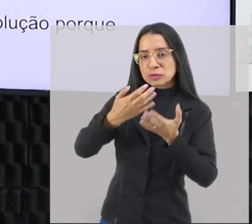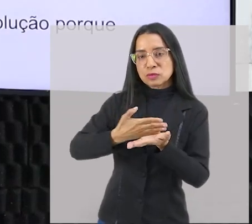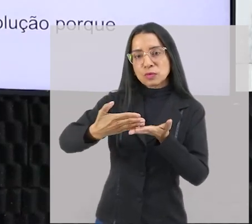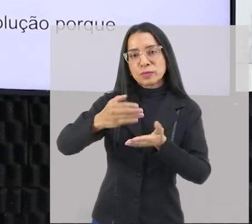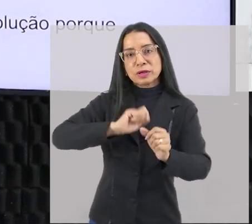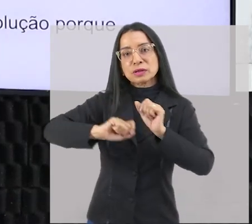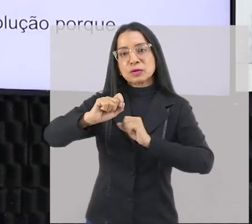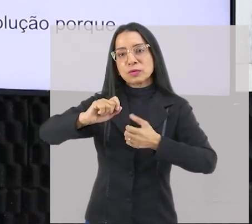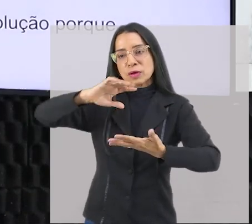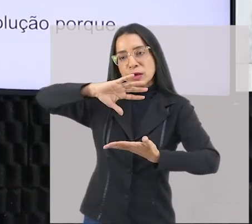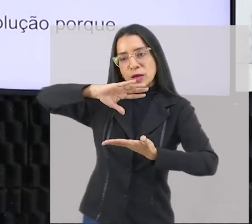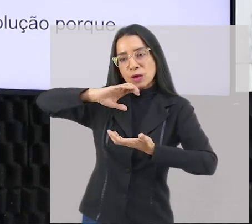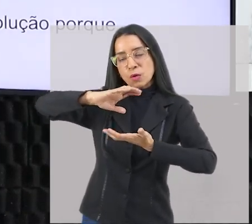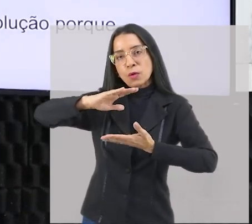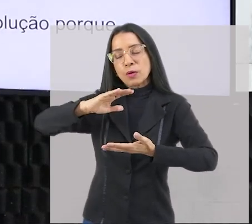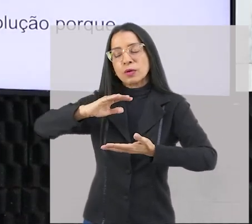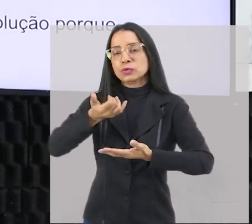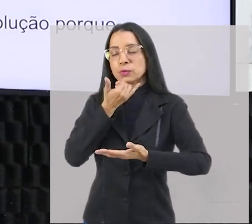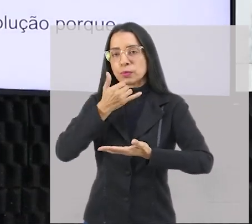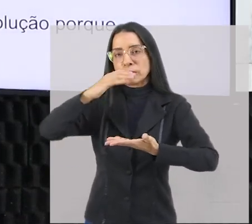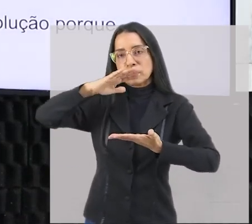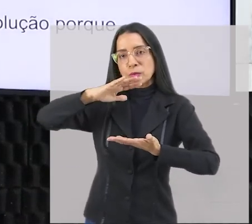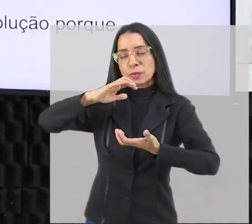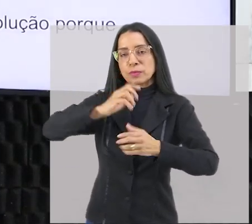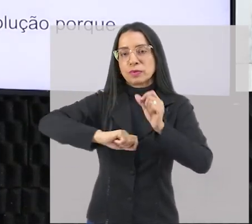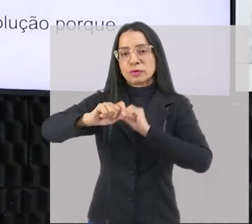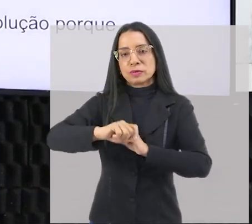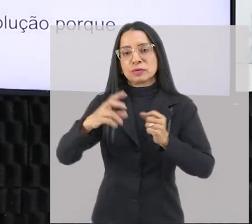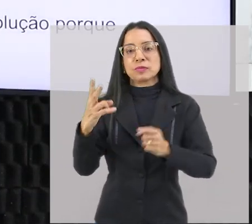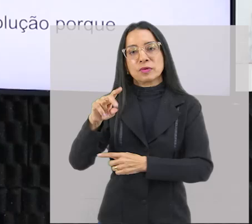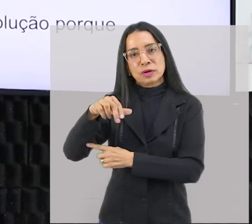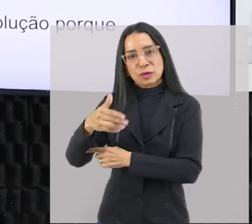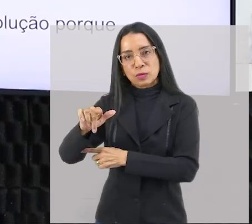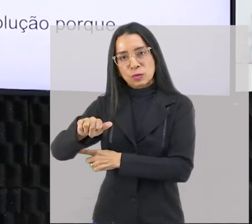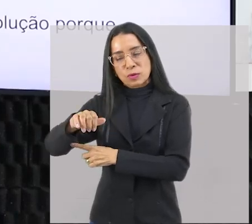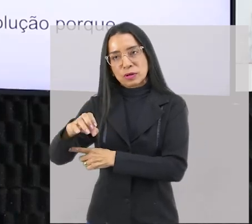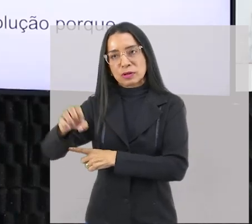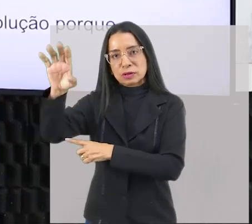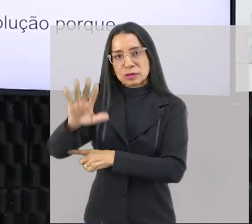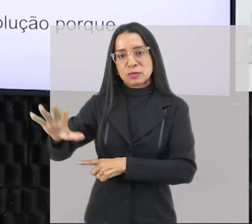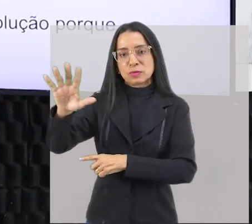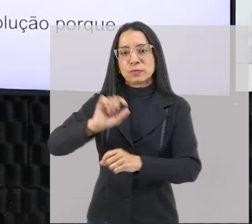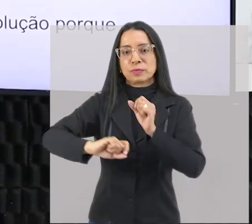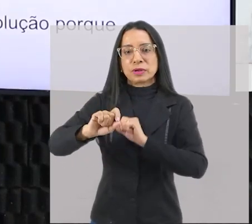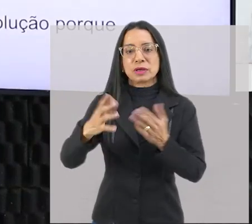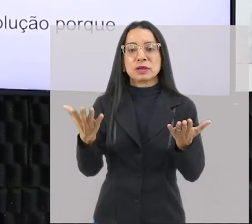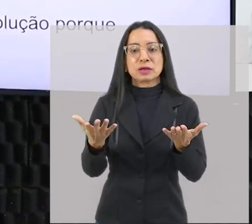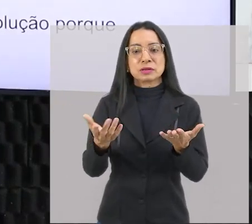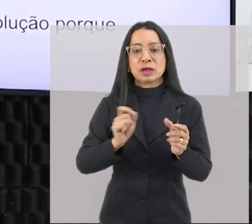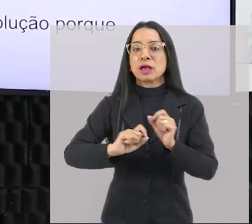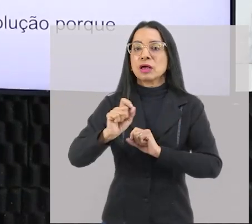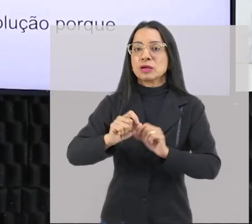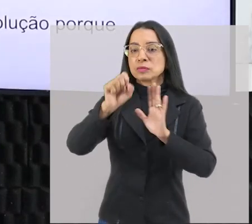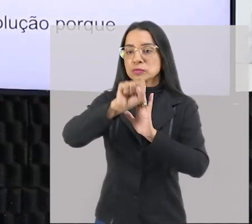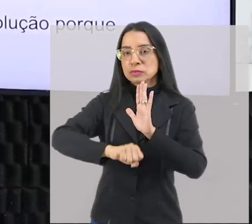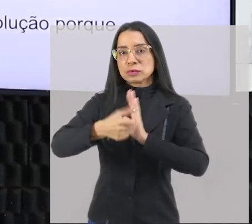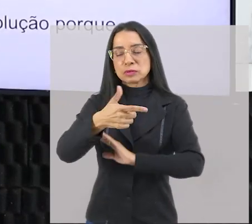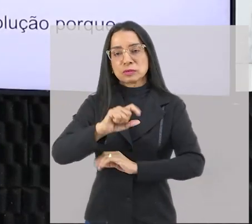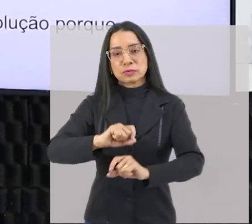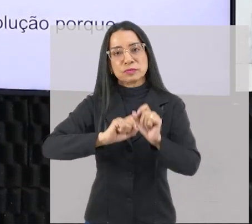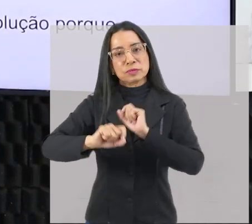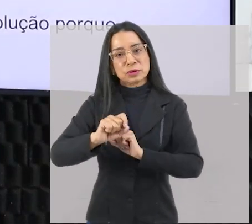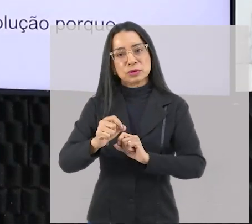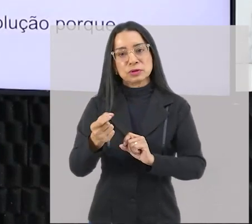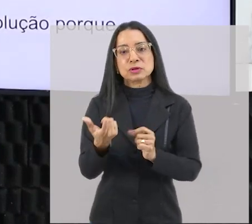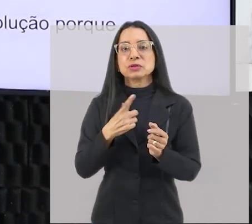com cubismo, vanguardas europeias. O cubismo é uma das inúmeras vanguardas europeias do século XX e